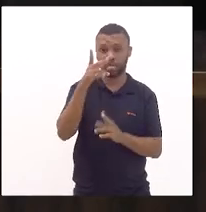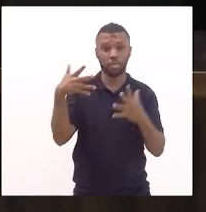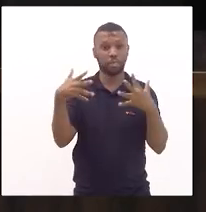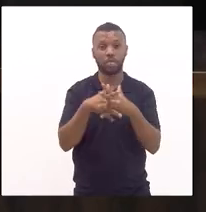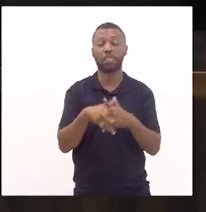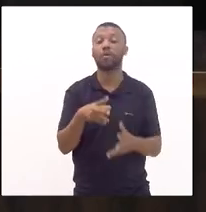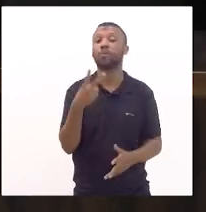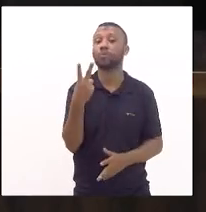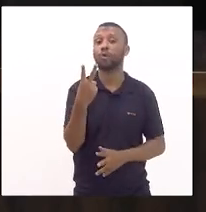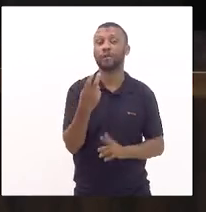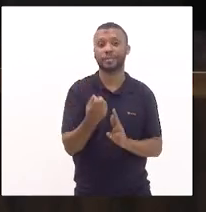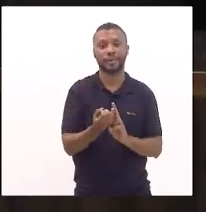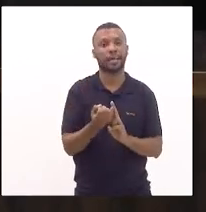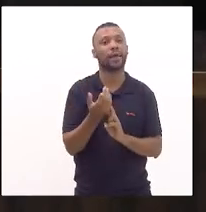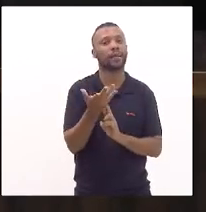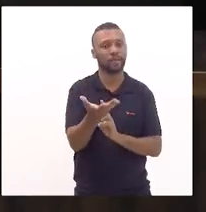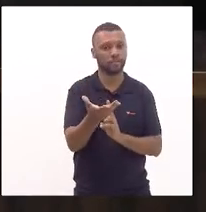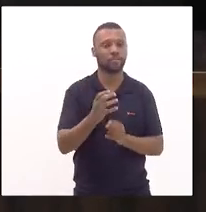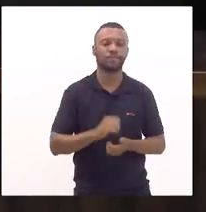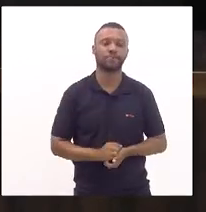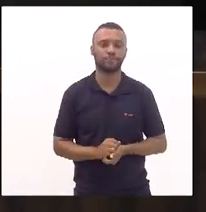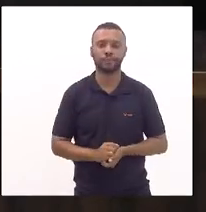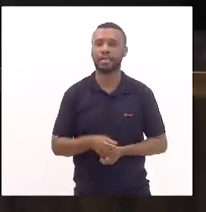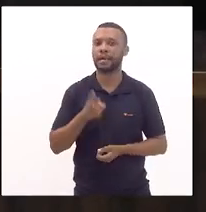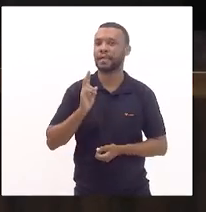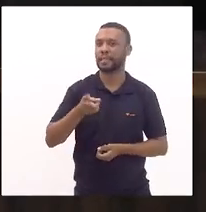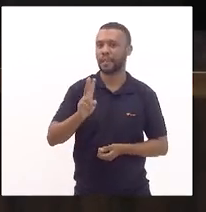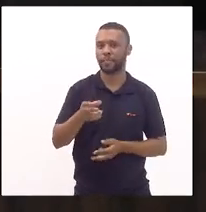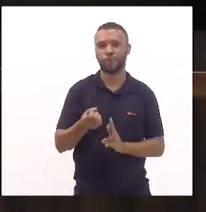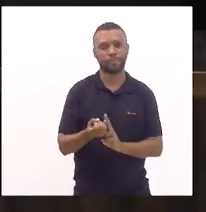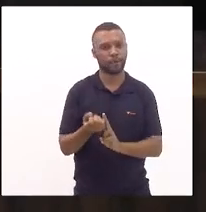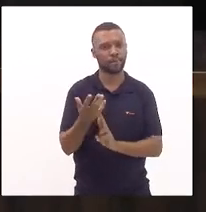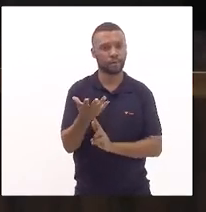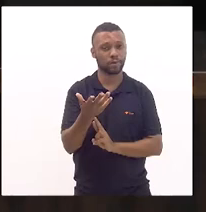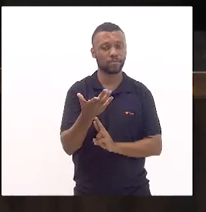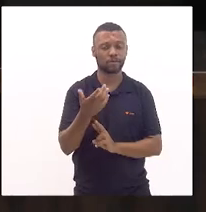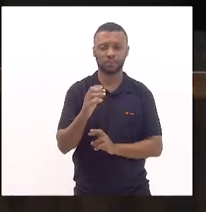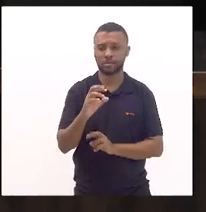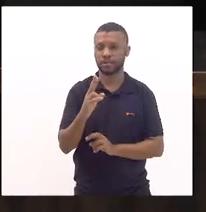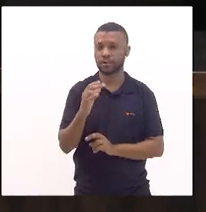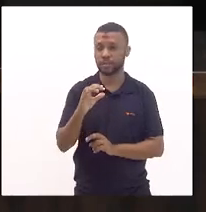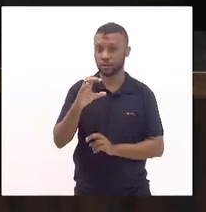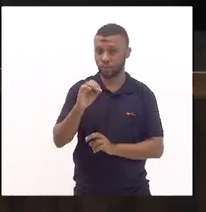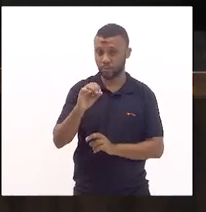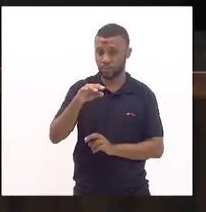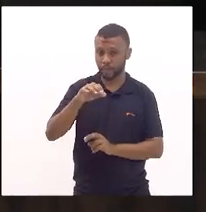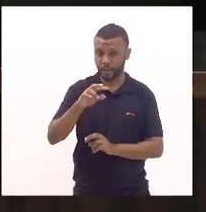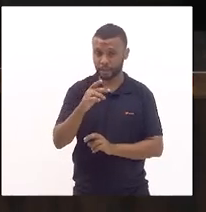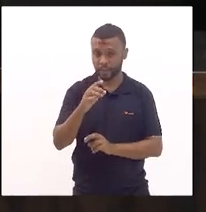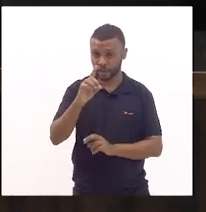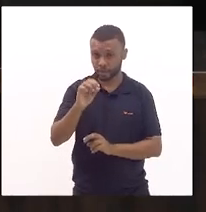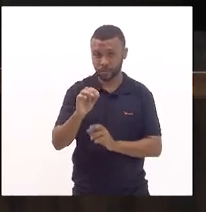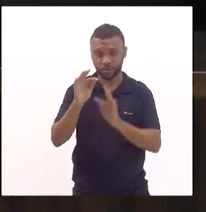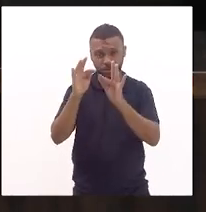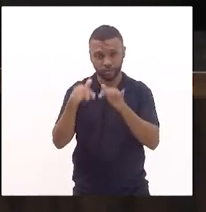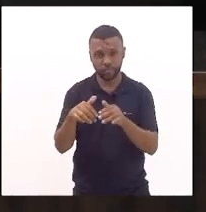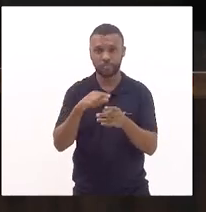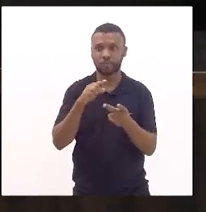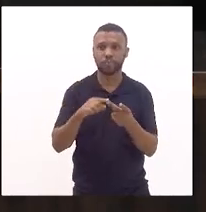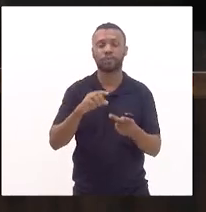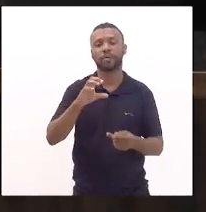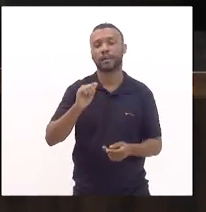dois. Sempre que for da relatoria do Chico Machado, eu termino nele. Depois do Canela, termino